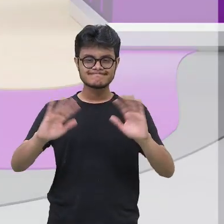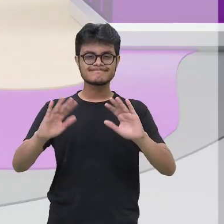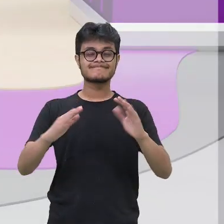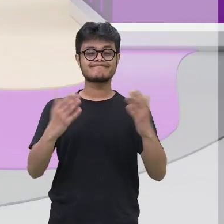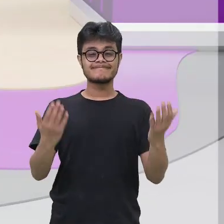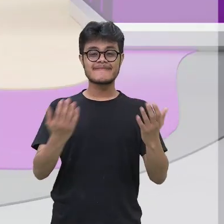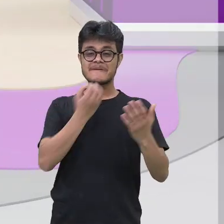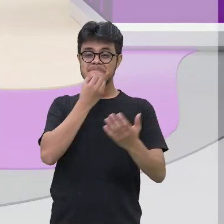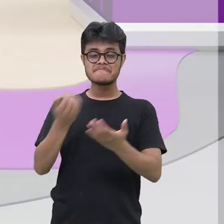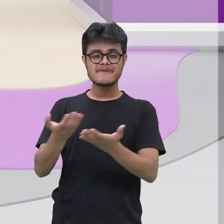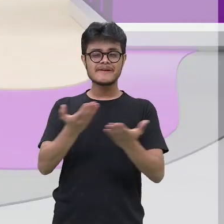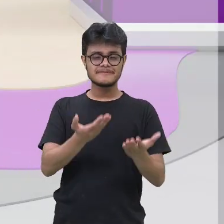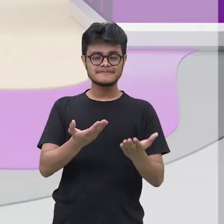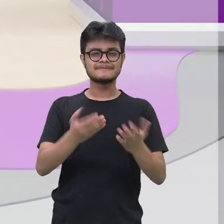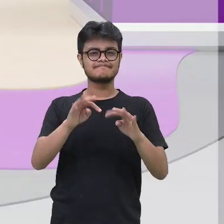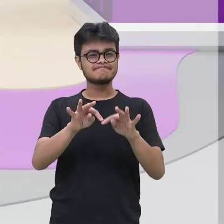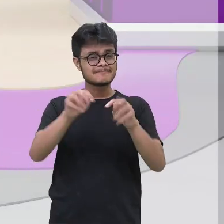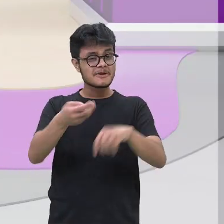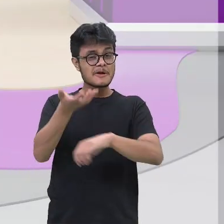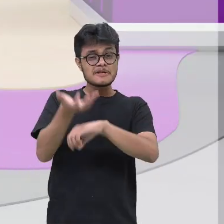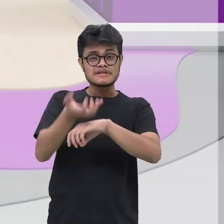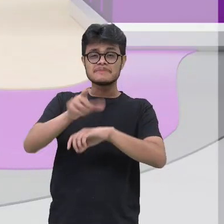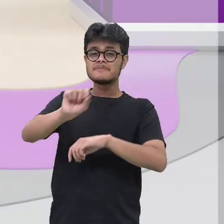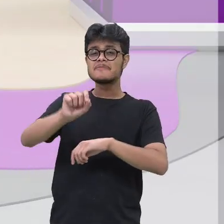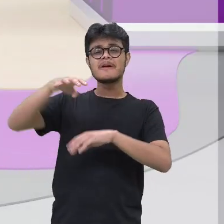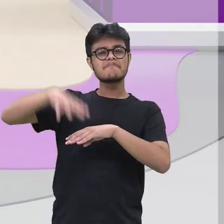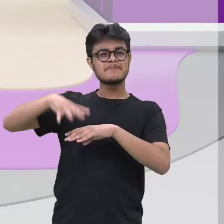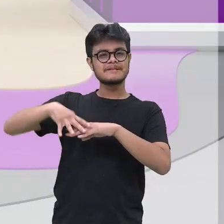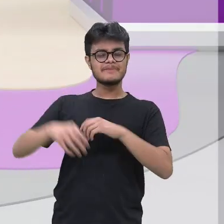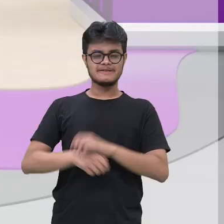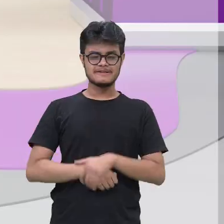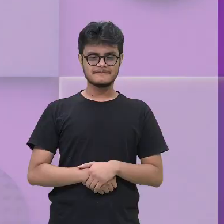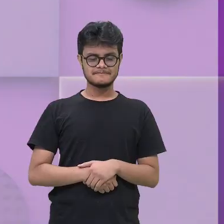Olá, sejam todos bem-vindos ao Componente de Matemática.